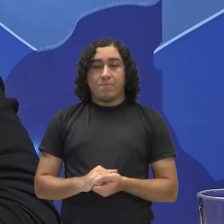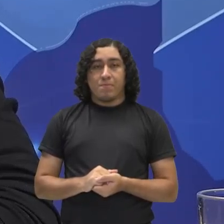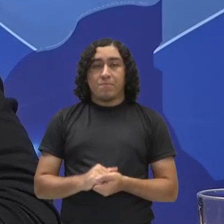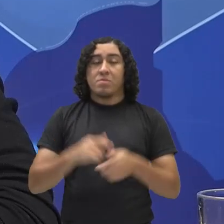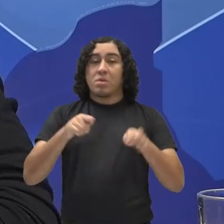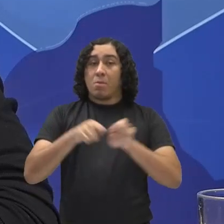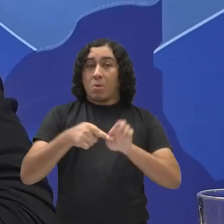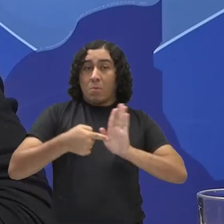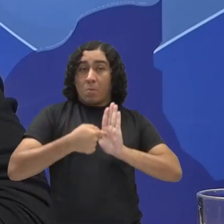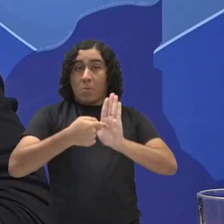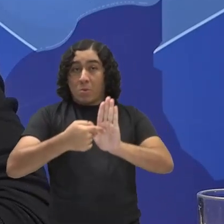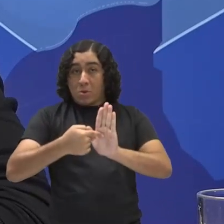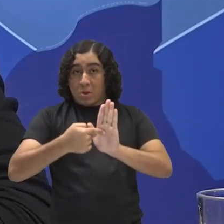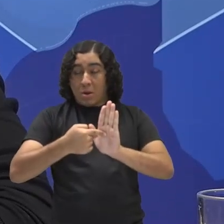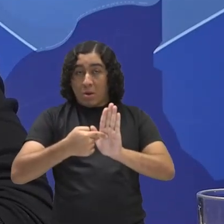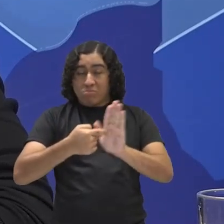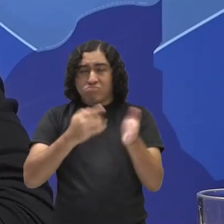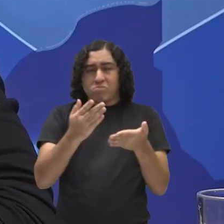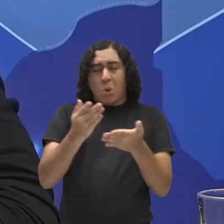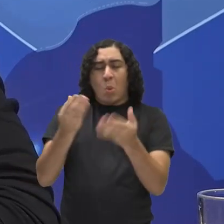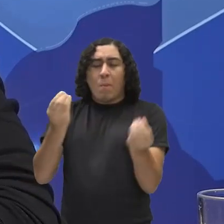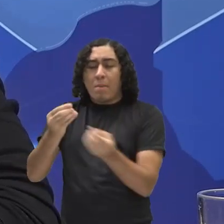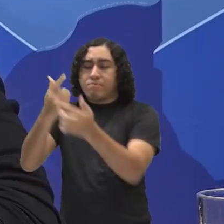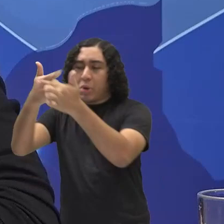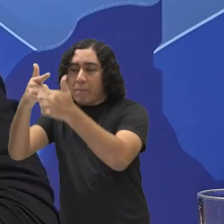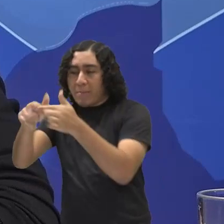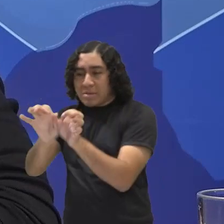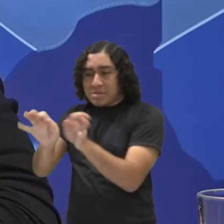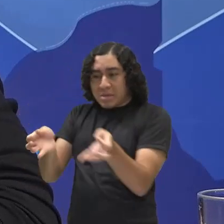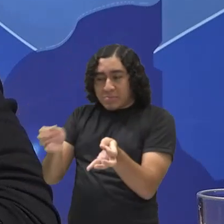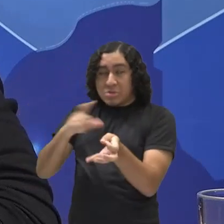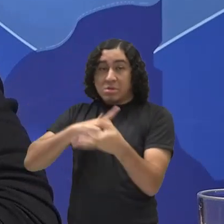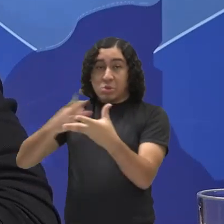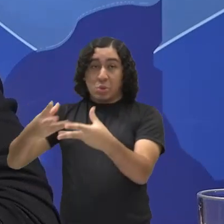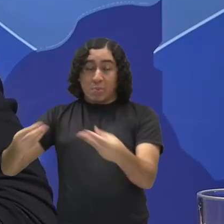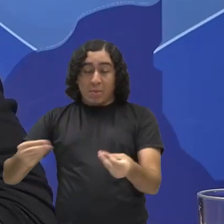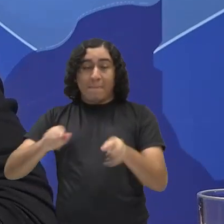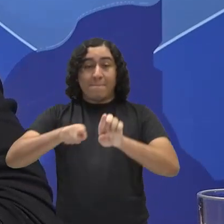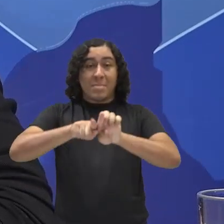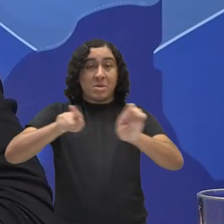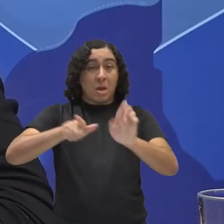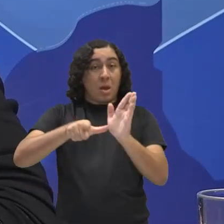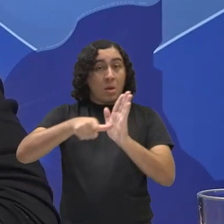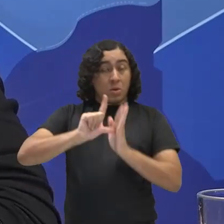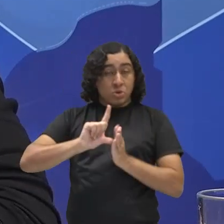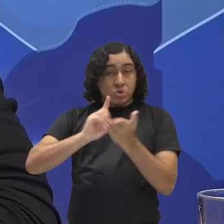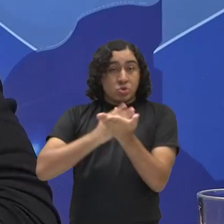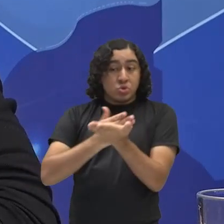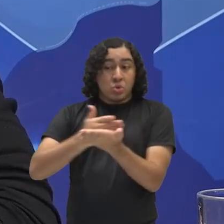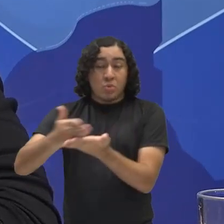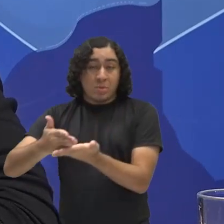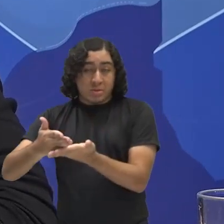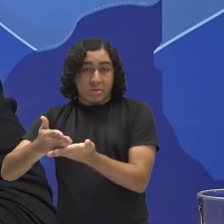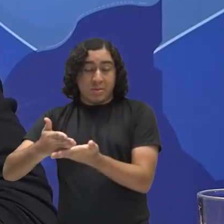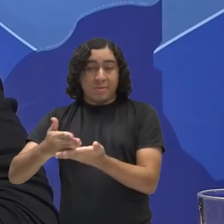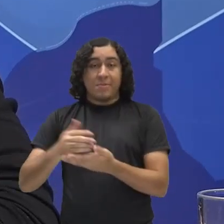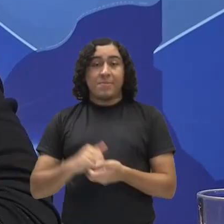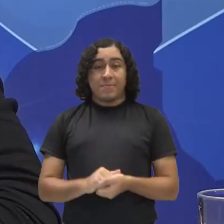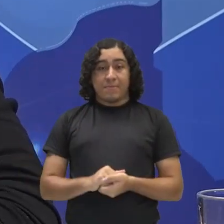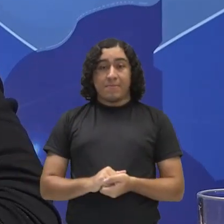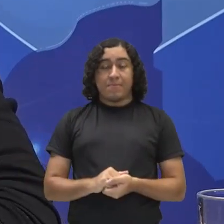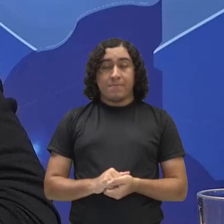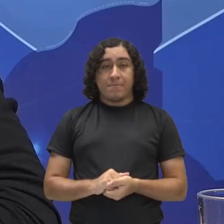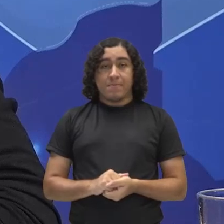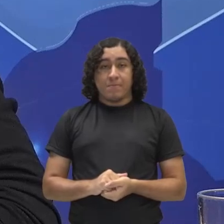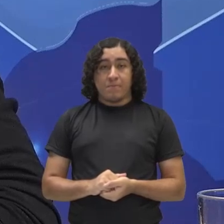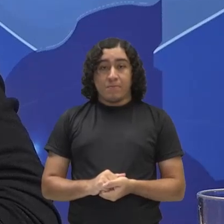possíveis resoluções desses problemas, tá? Mas antes da gente passar para o slide aqui das ocorrências, de eu poder listar para os senhores, eu